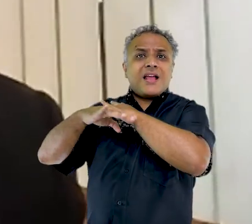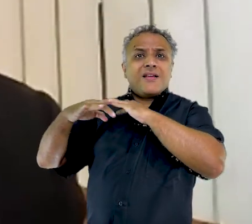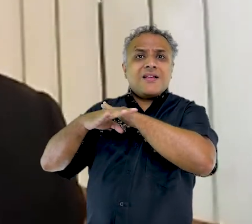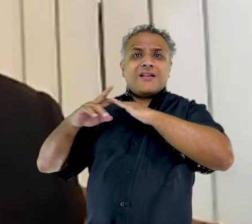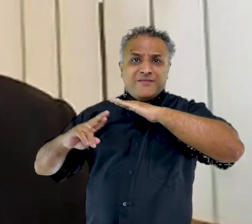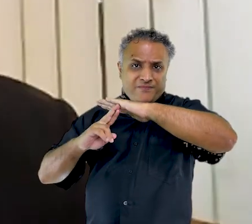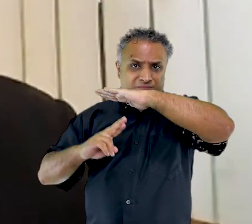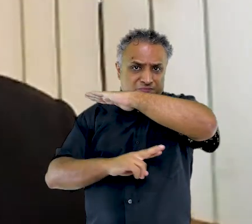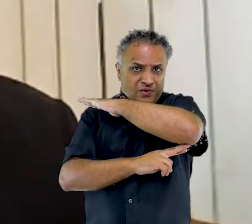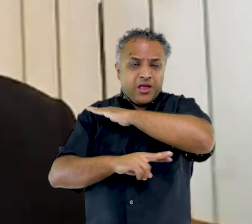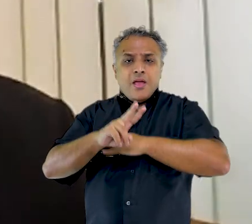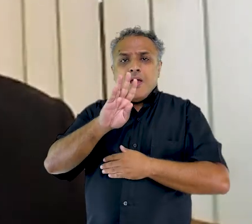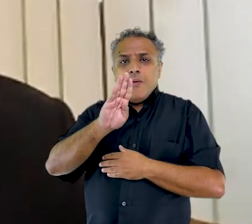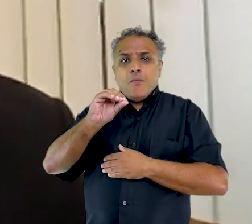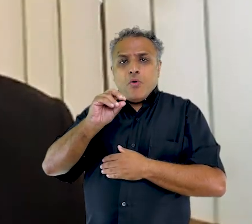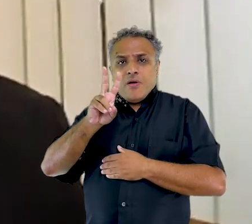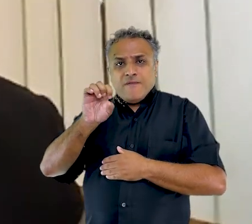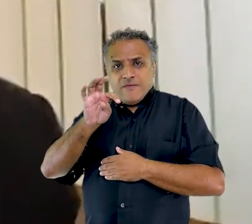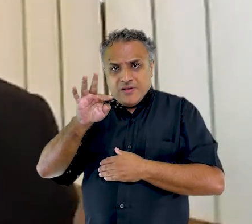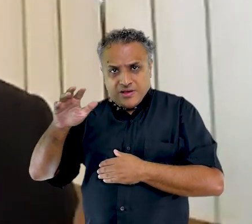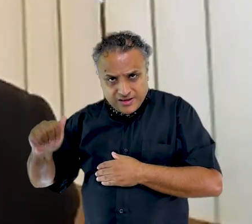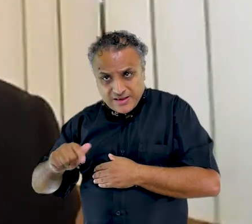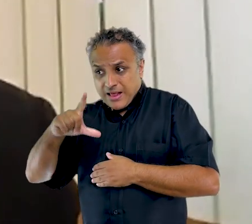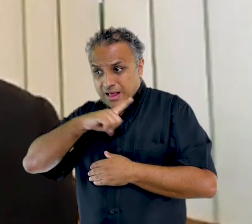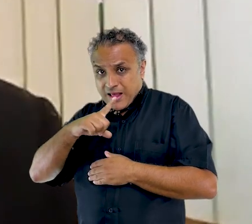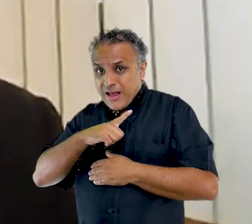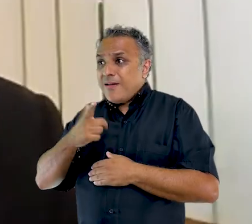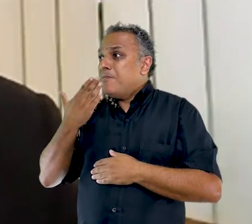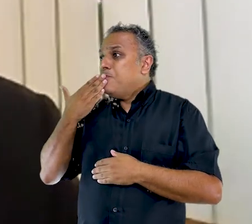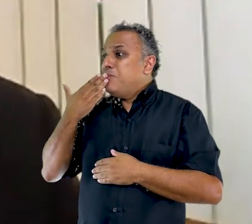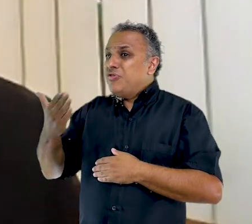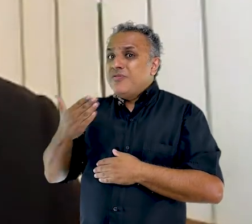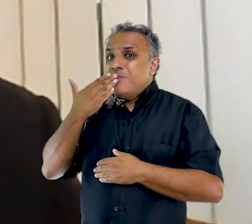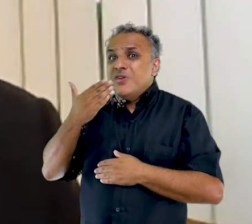Boa Vista. O povo indígena Yanomami pedia de volta